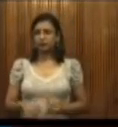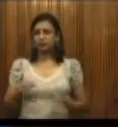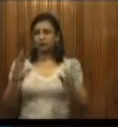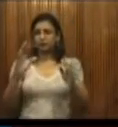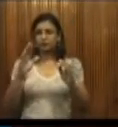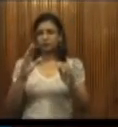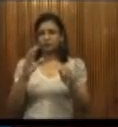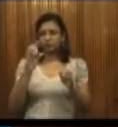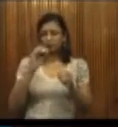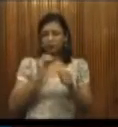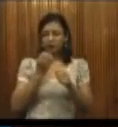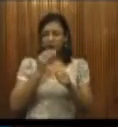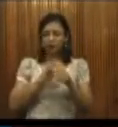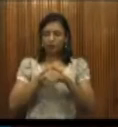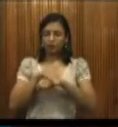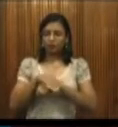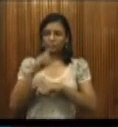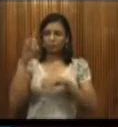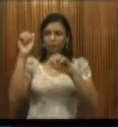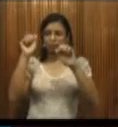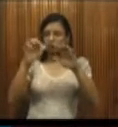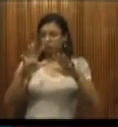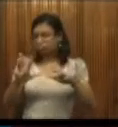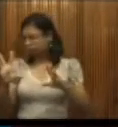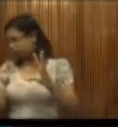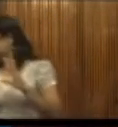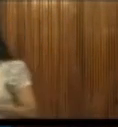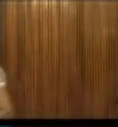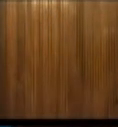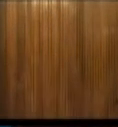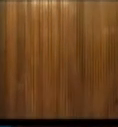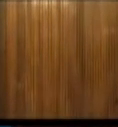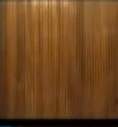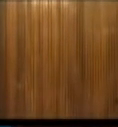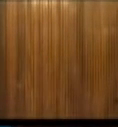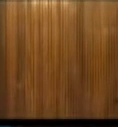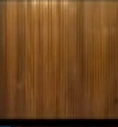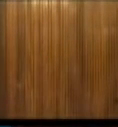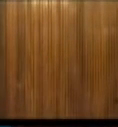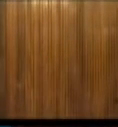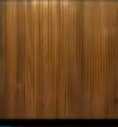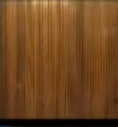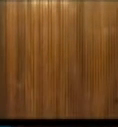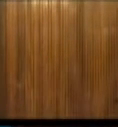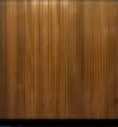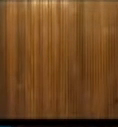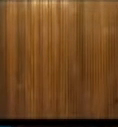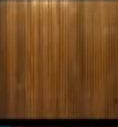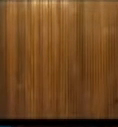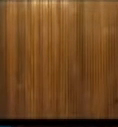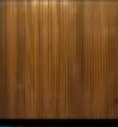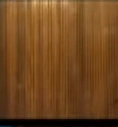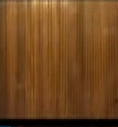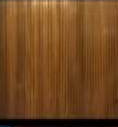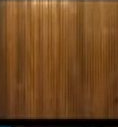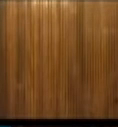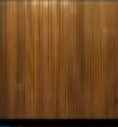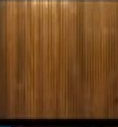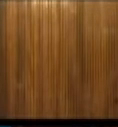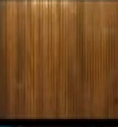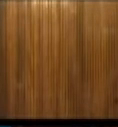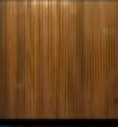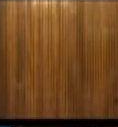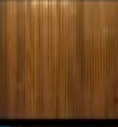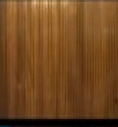Jesus. Ele se ajoelhou. E ele fez a pergunta mais importante que alguém poderia fazer.